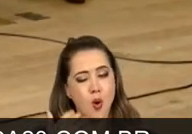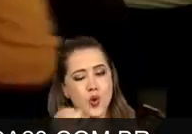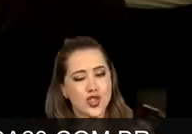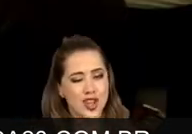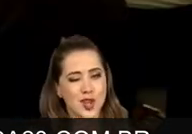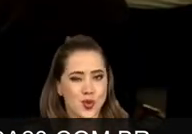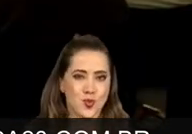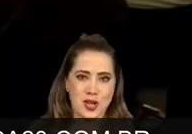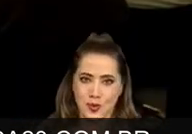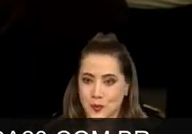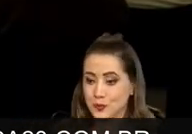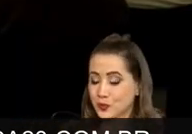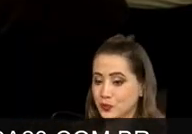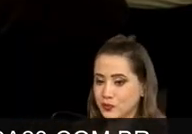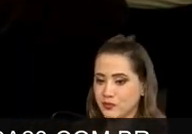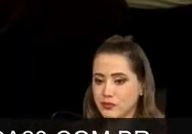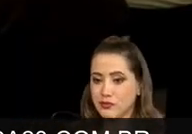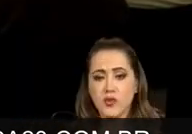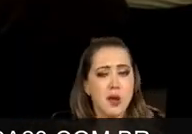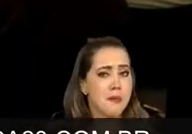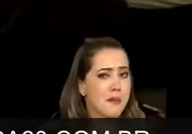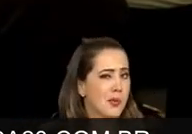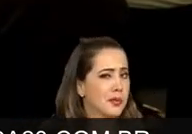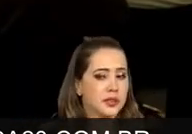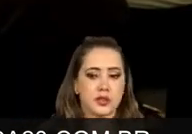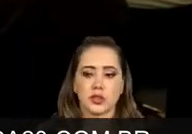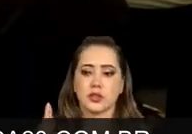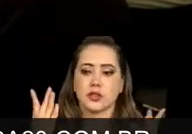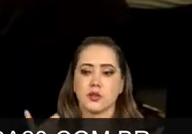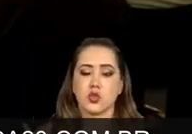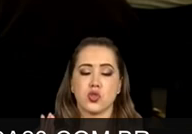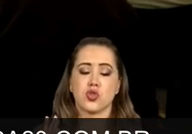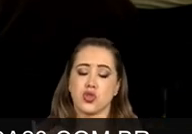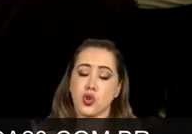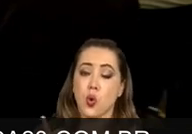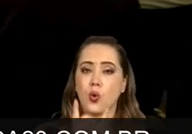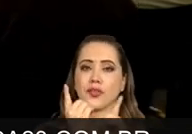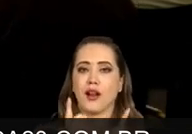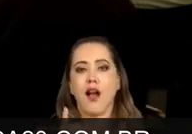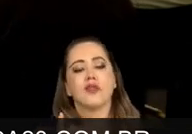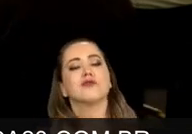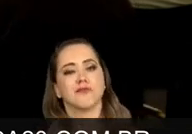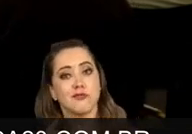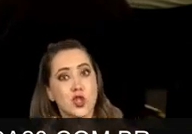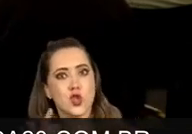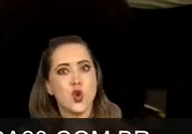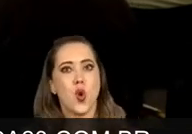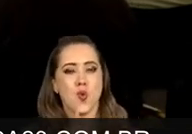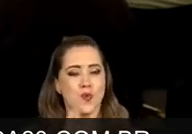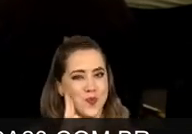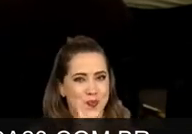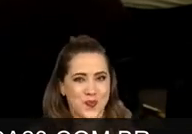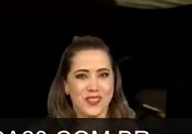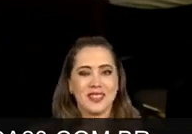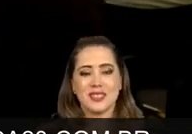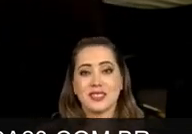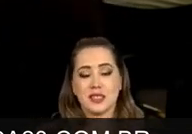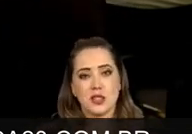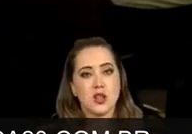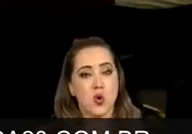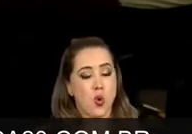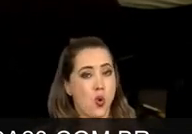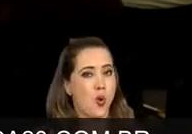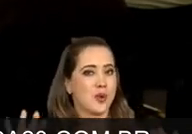humano momento de celebração de encontros e reencontros na comemoração dos 80 anos do